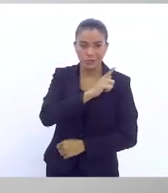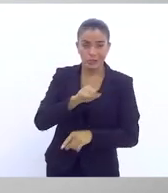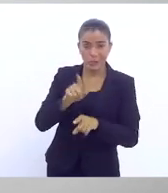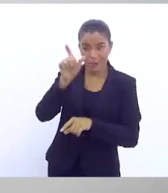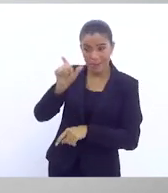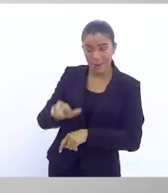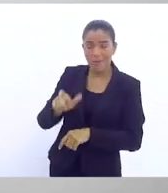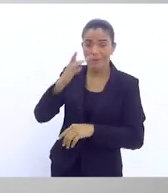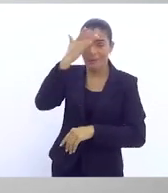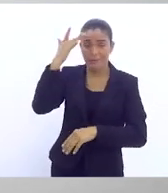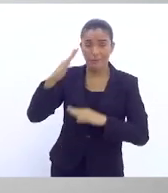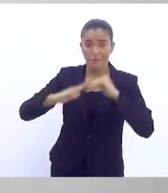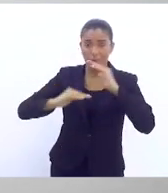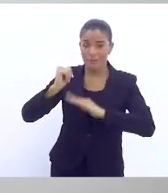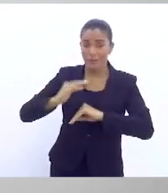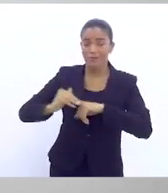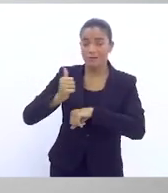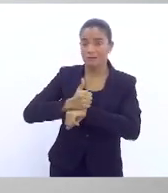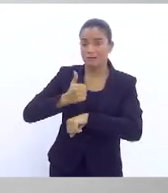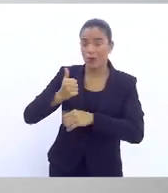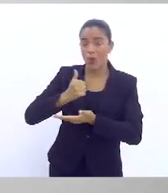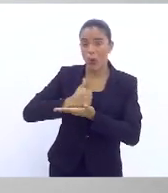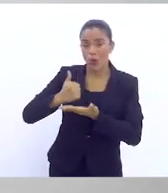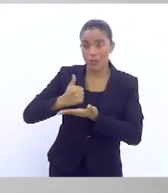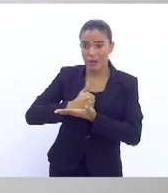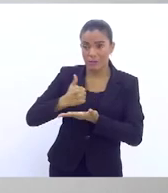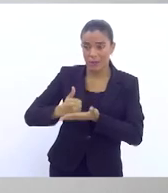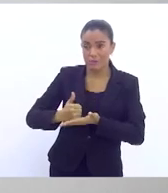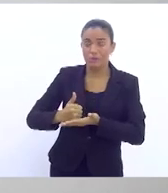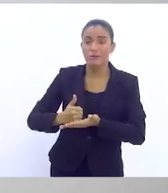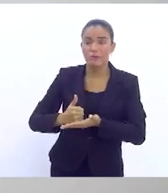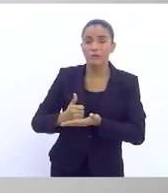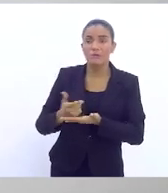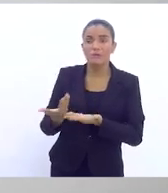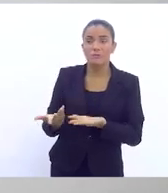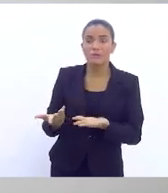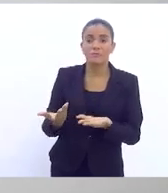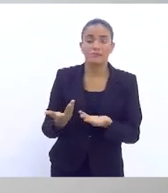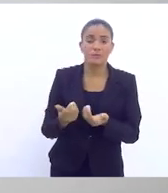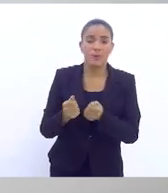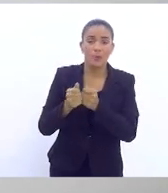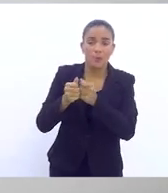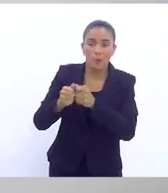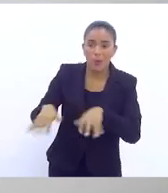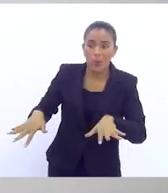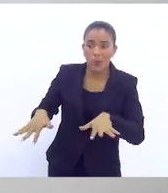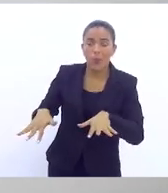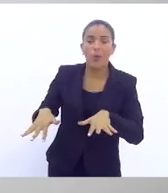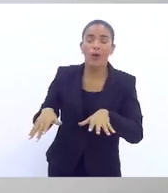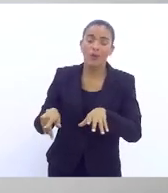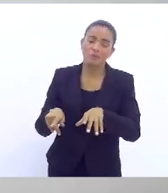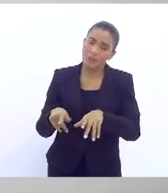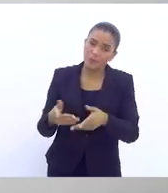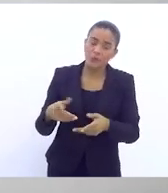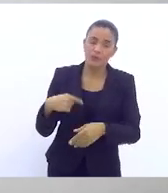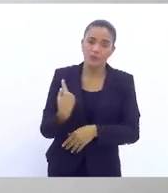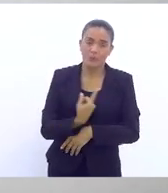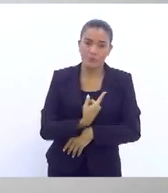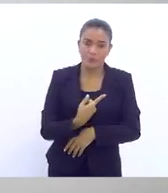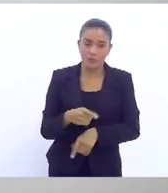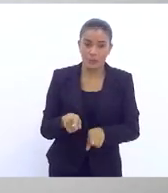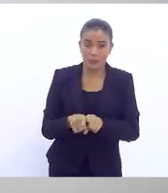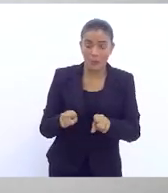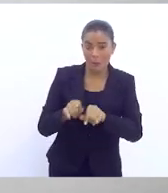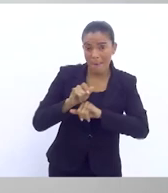contratados tudo isso sendo isso engano ao horário e